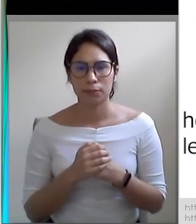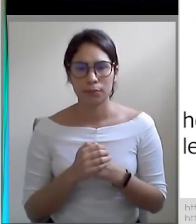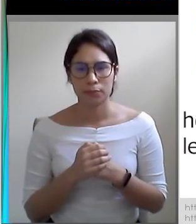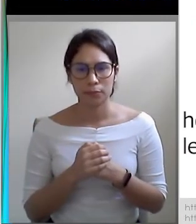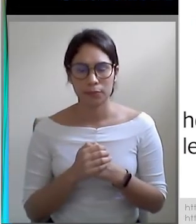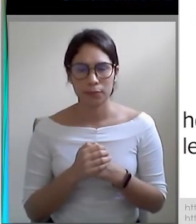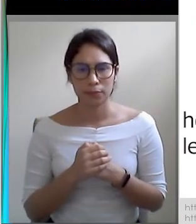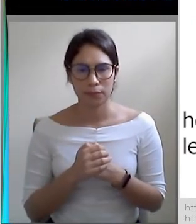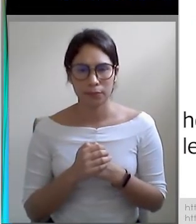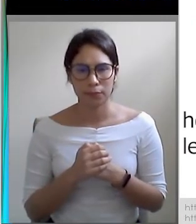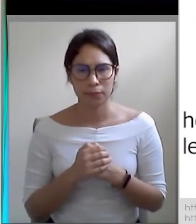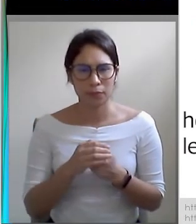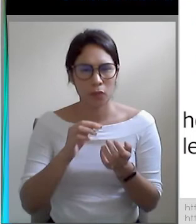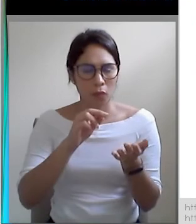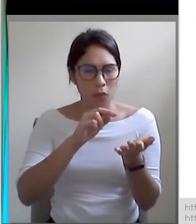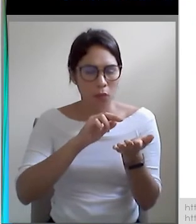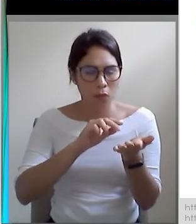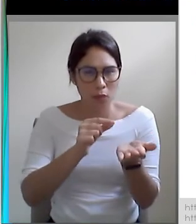e leucotrienos.